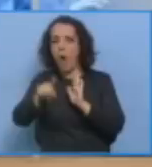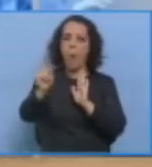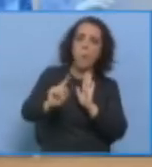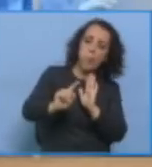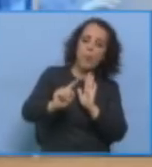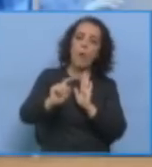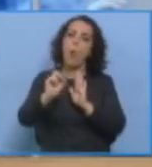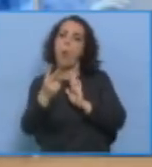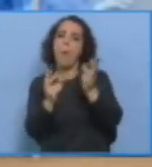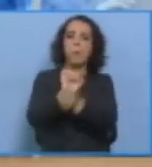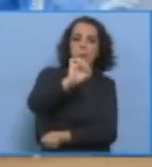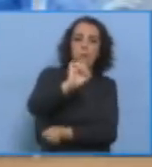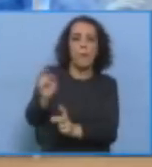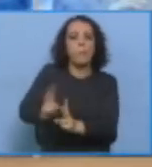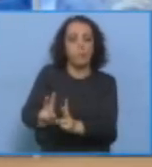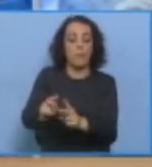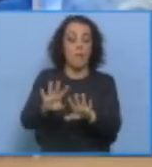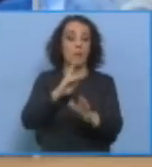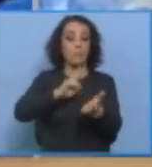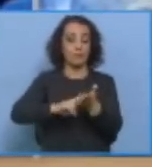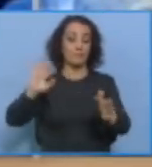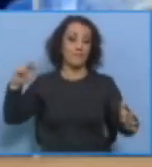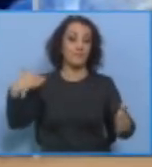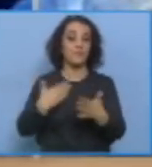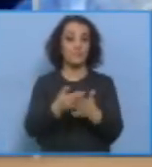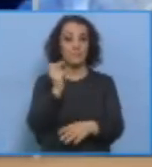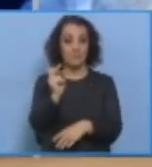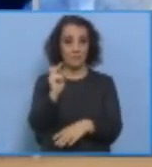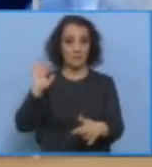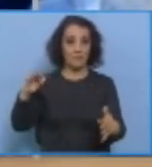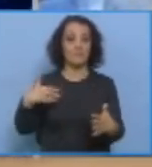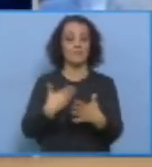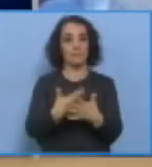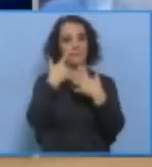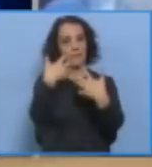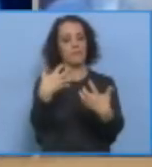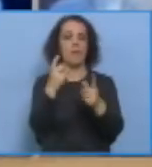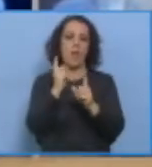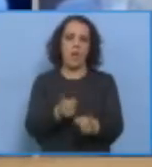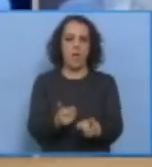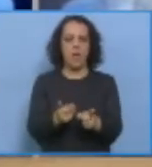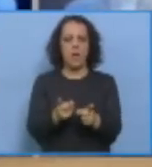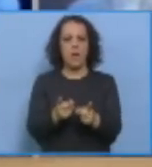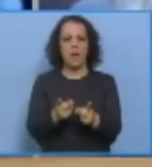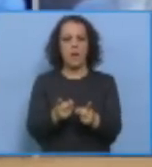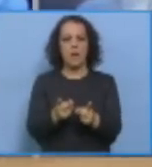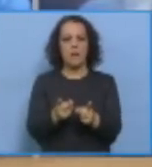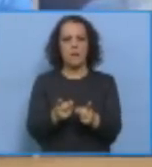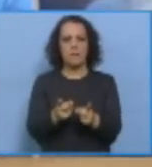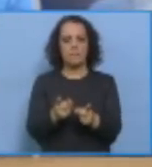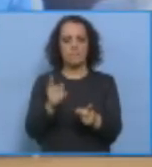ou que o querem inviabilizar. E aquilo que temos assistido desde há alguns anos a esta parte é efetivamente uma